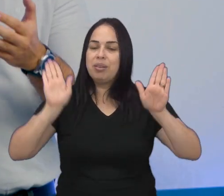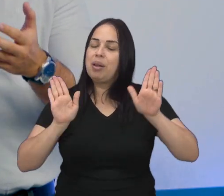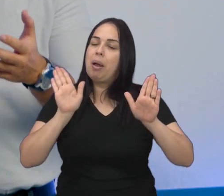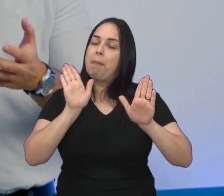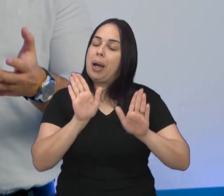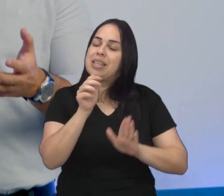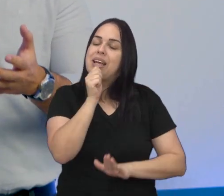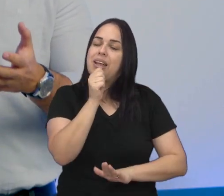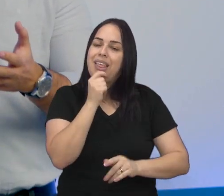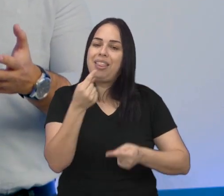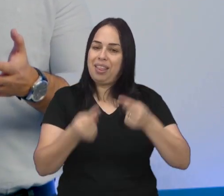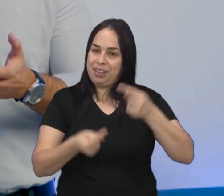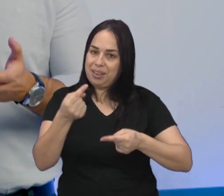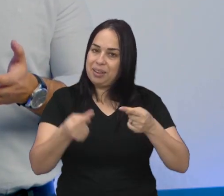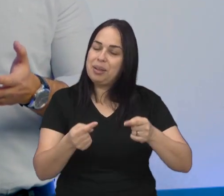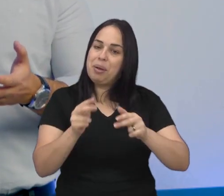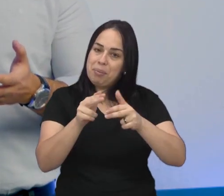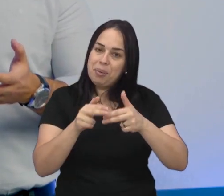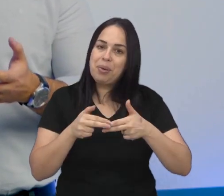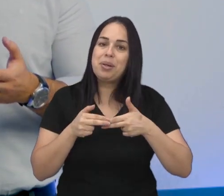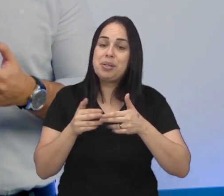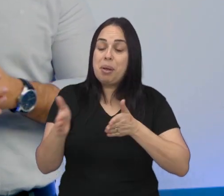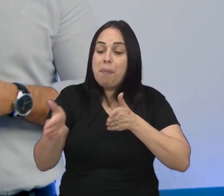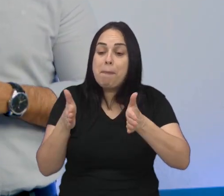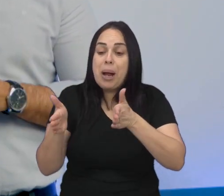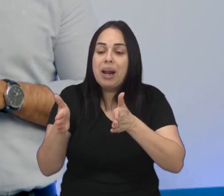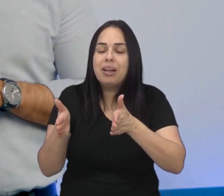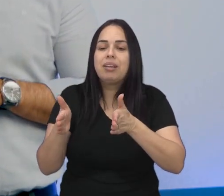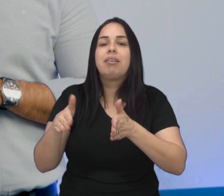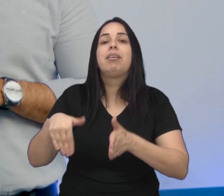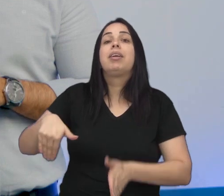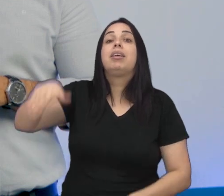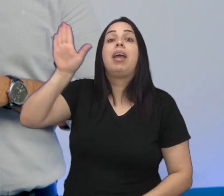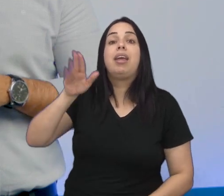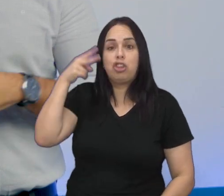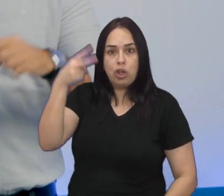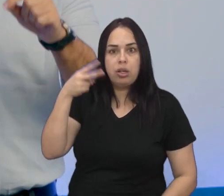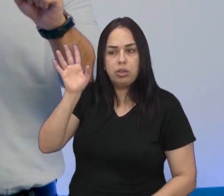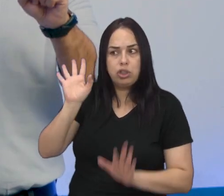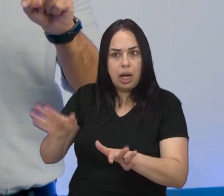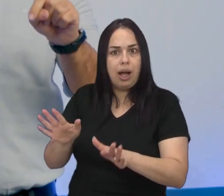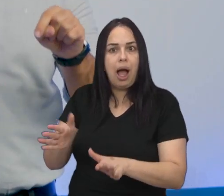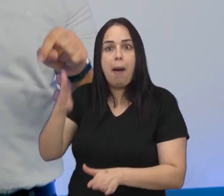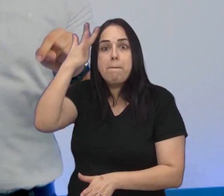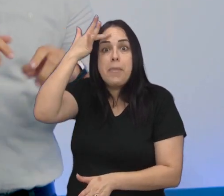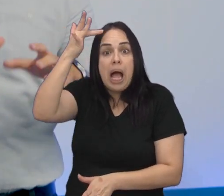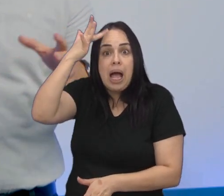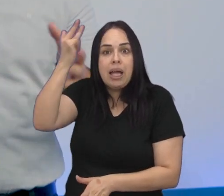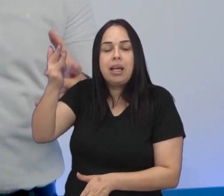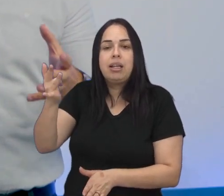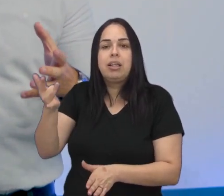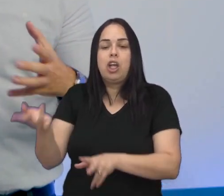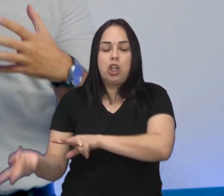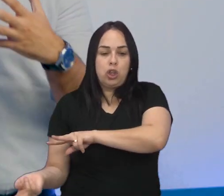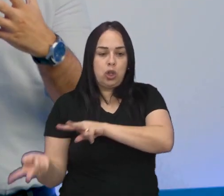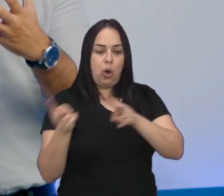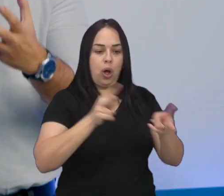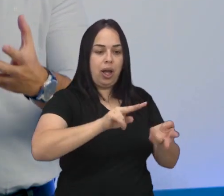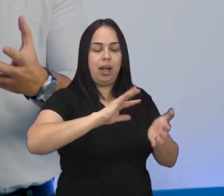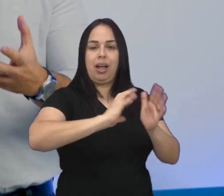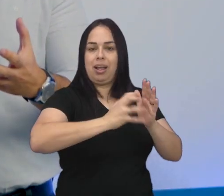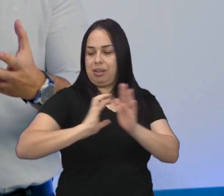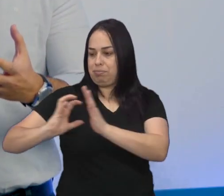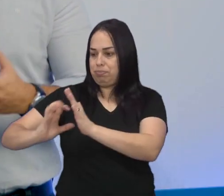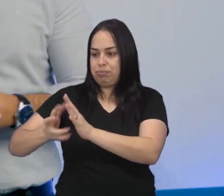está começando a se desenhar, mas ainda tem muito debate pela frente, viu? Falando ainda em prazos, quem já é vereador, tem até